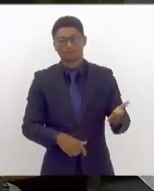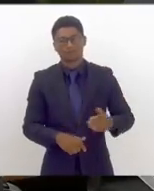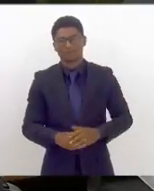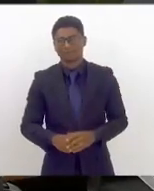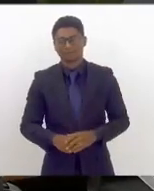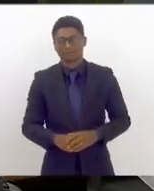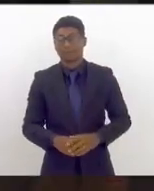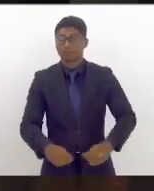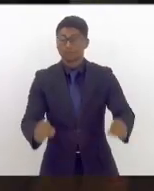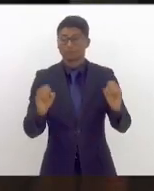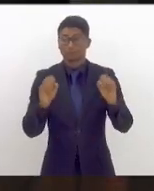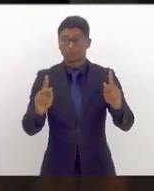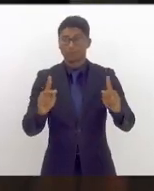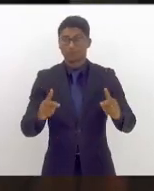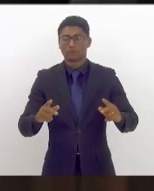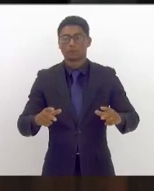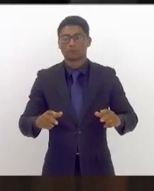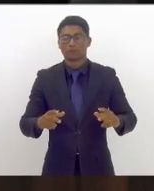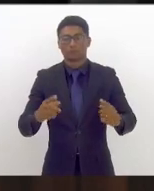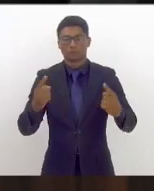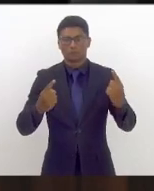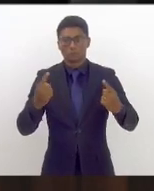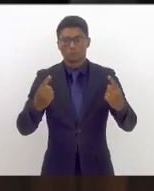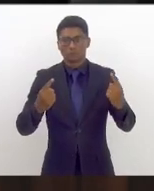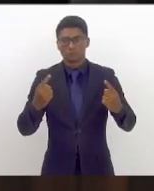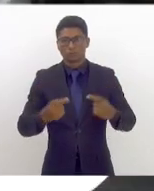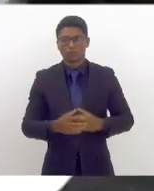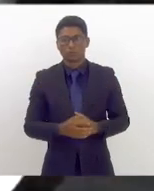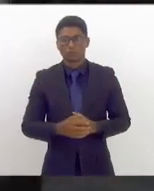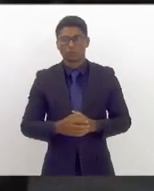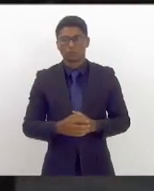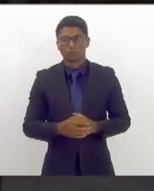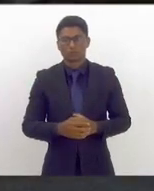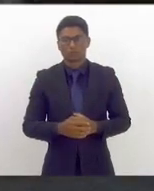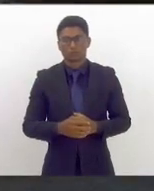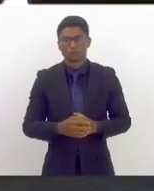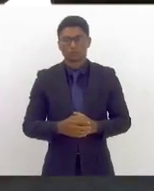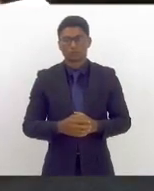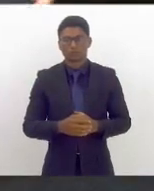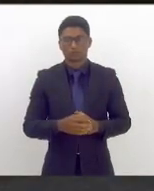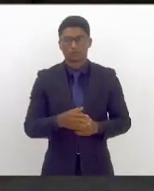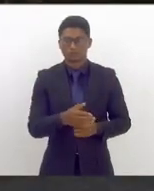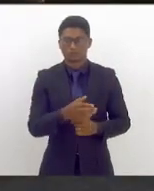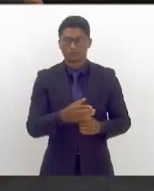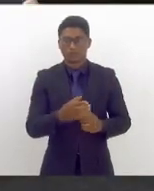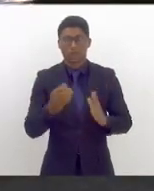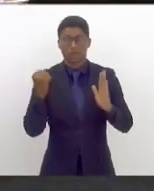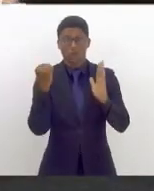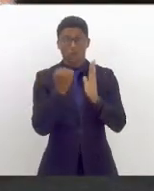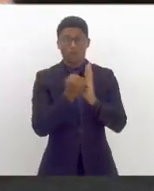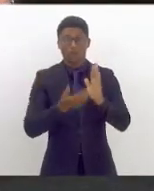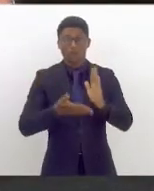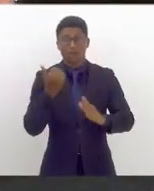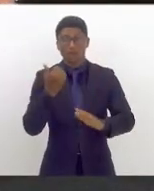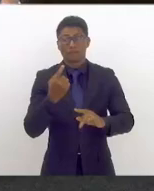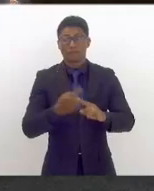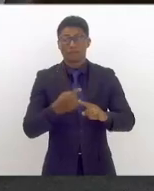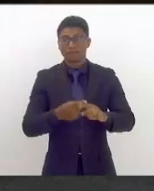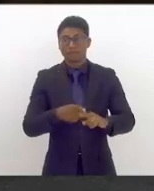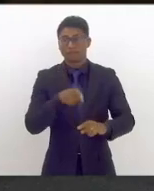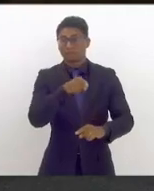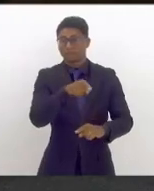pareceres da comissão constante não seria má ideia de tombar o boneco do lumerão porque o que se faz ali